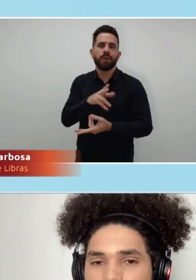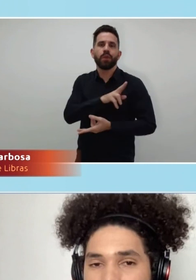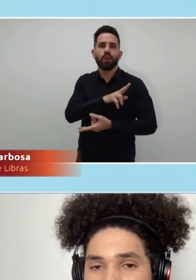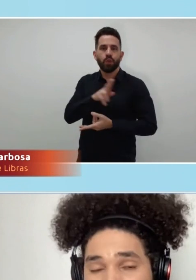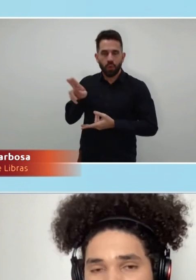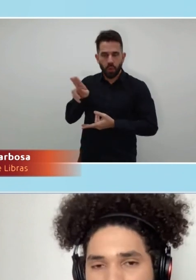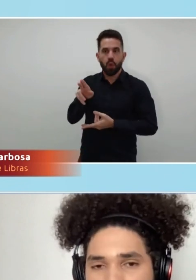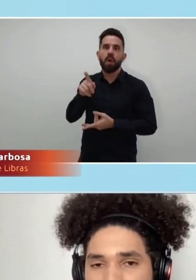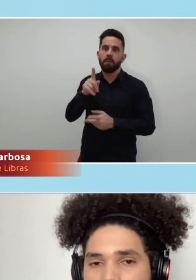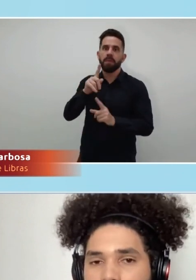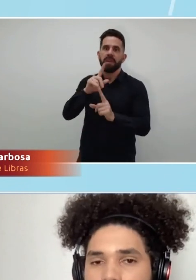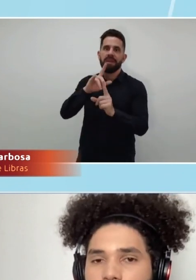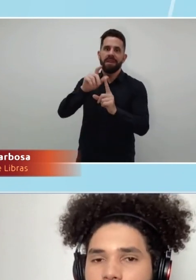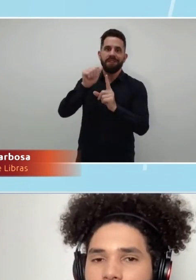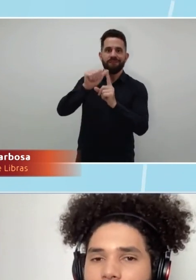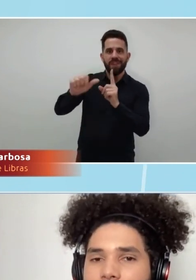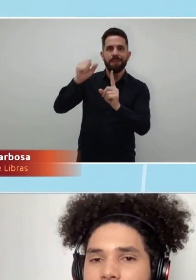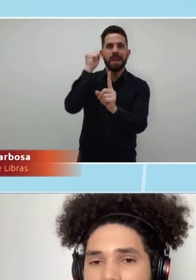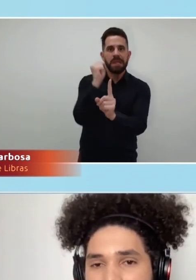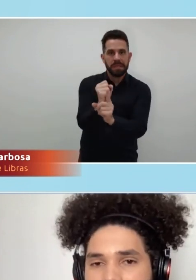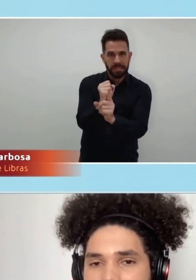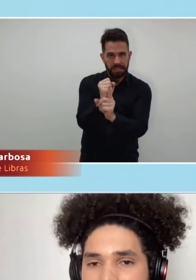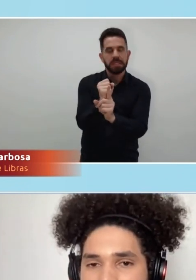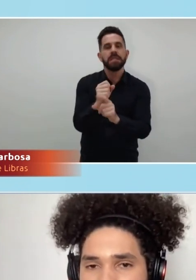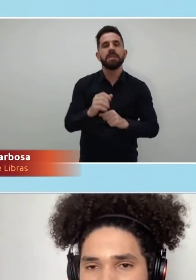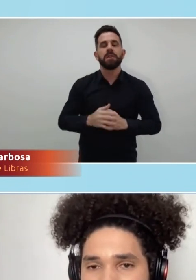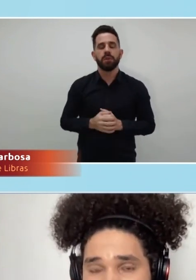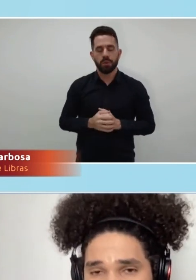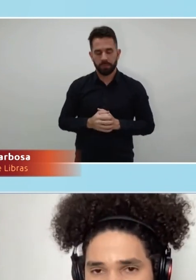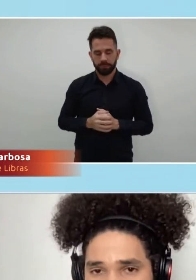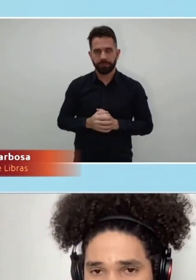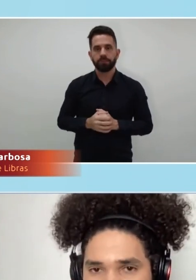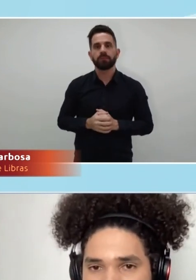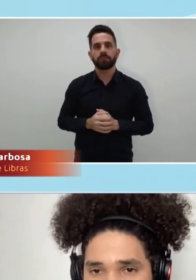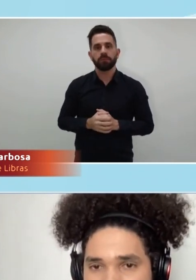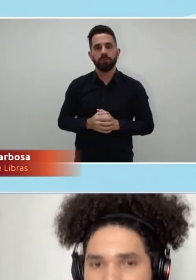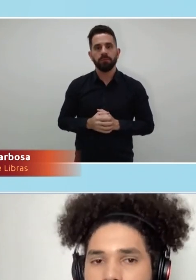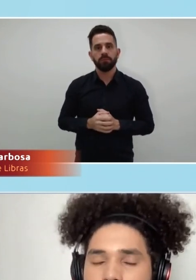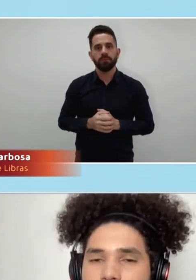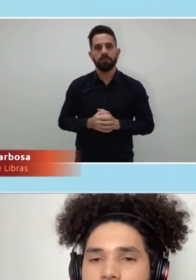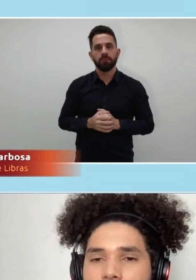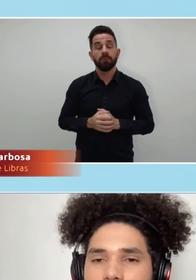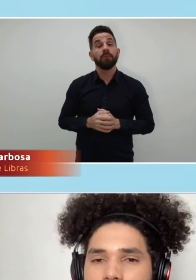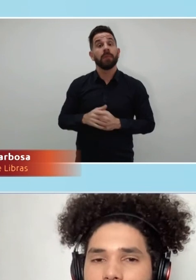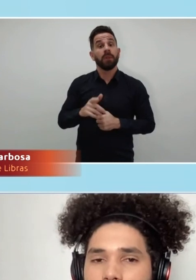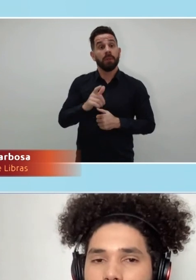objeto participativo, caixa de descarte,